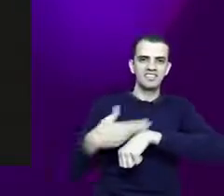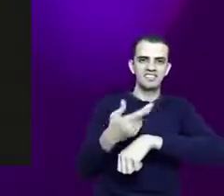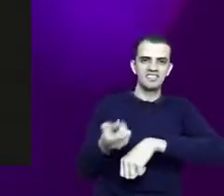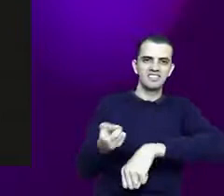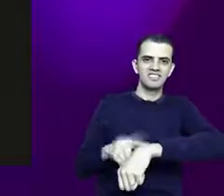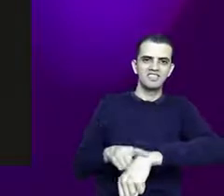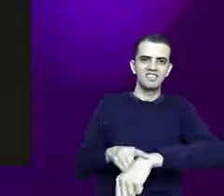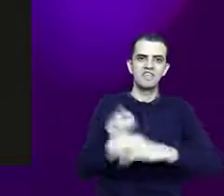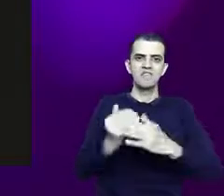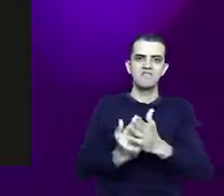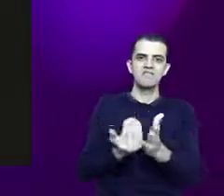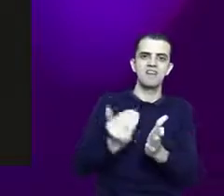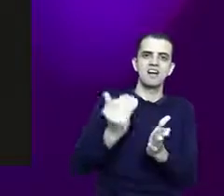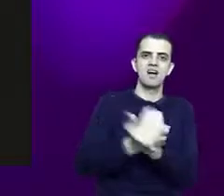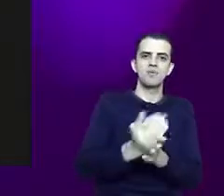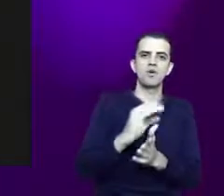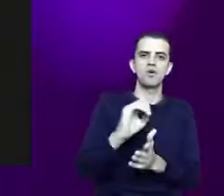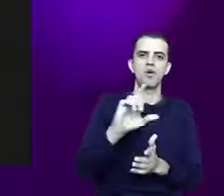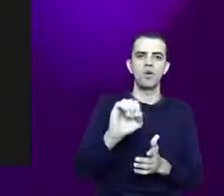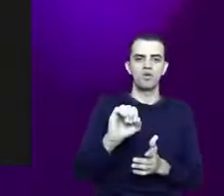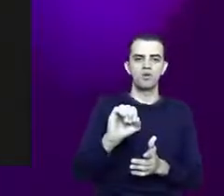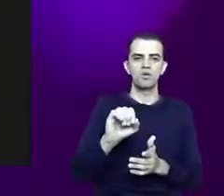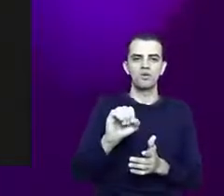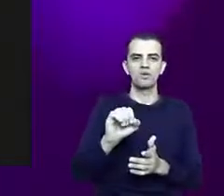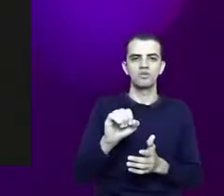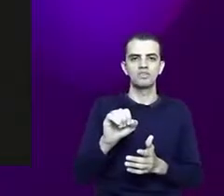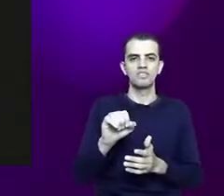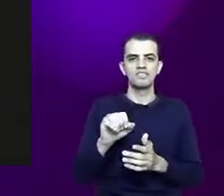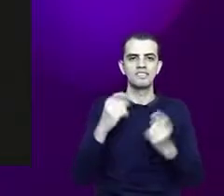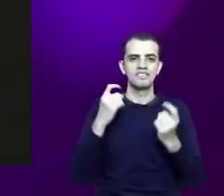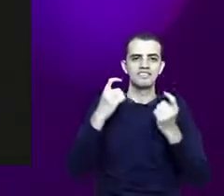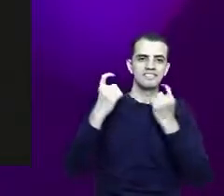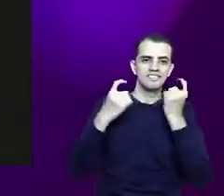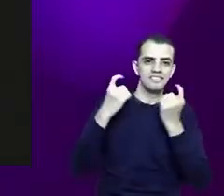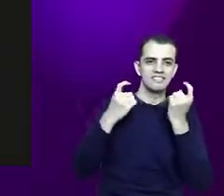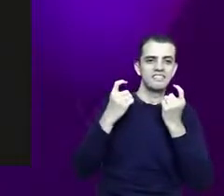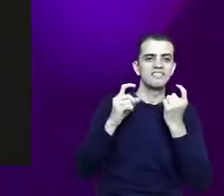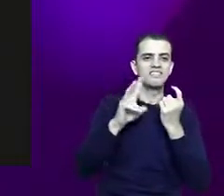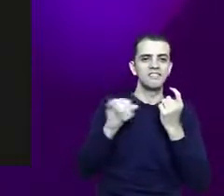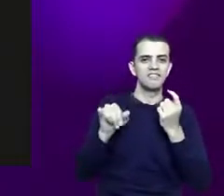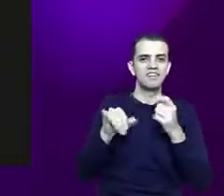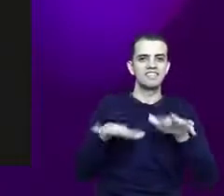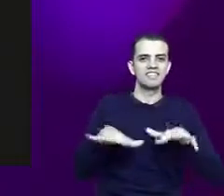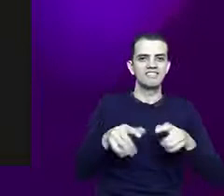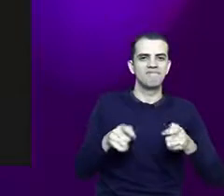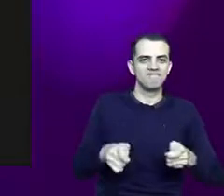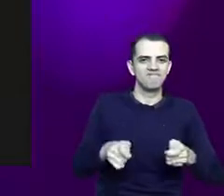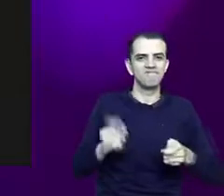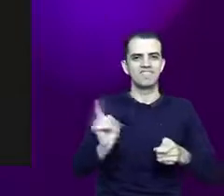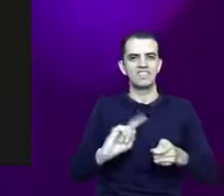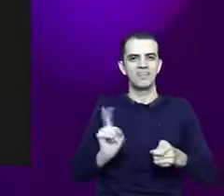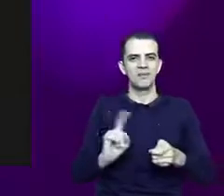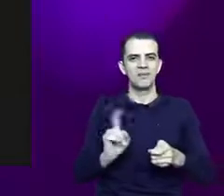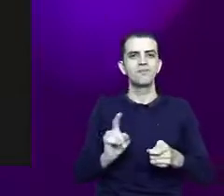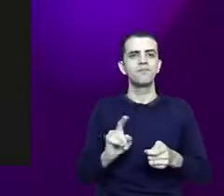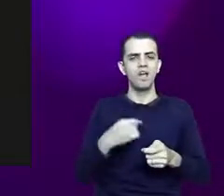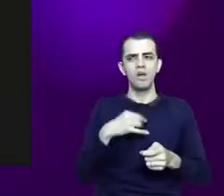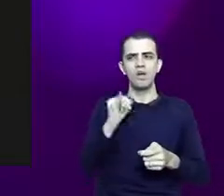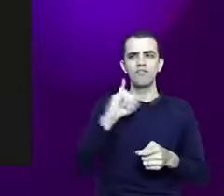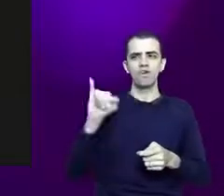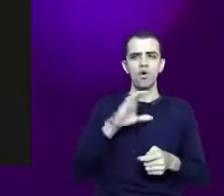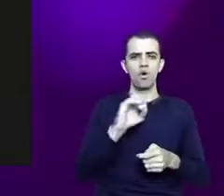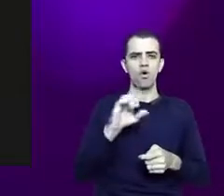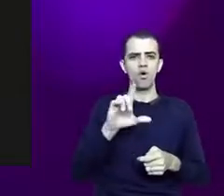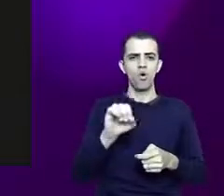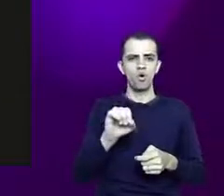eu aumentei o colo, eu fiquei um pouquinho desconfiado com a estabilidade. E falei para ele, eu vou botar o colo